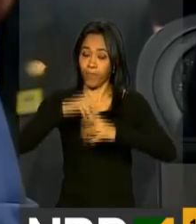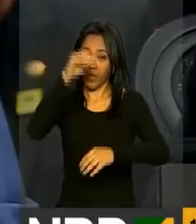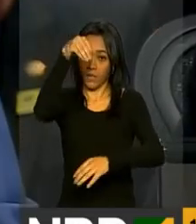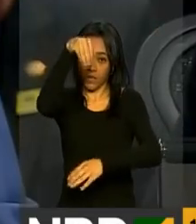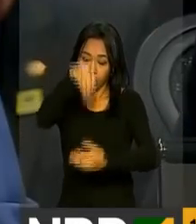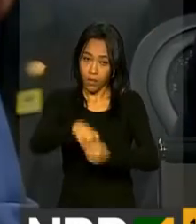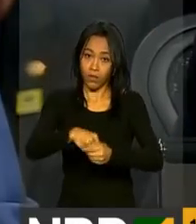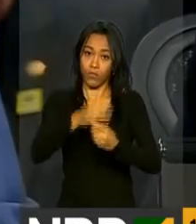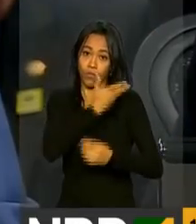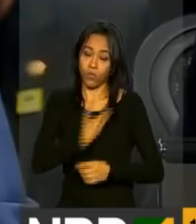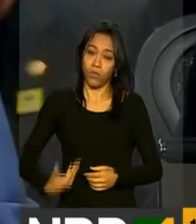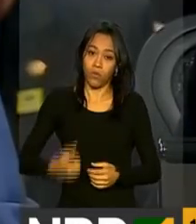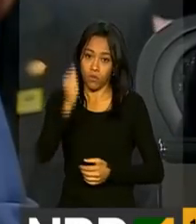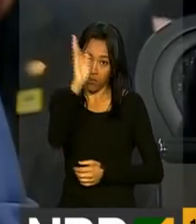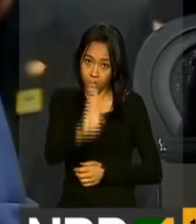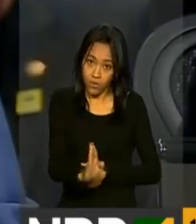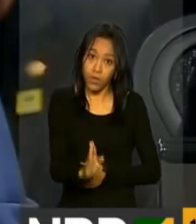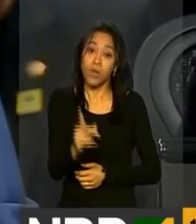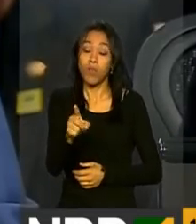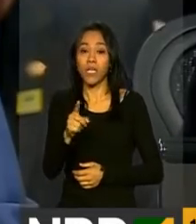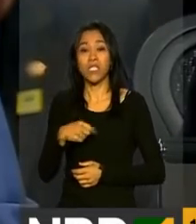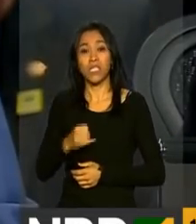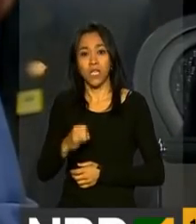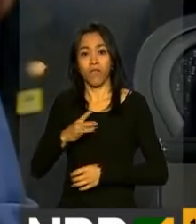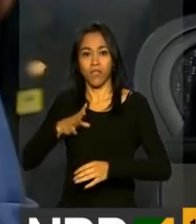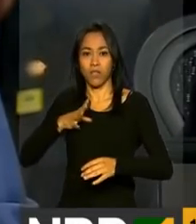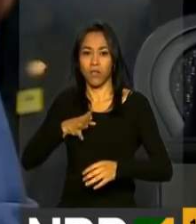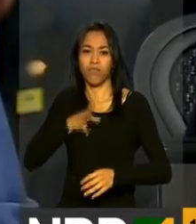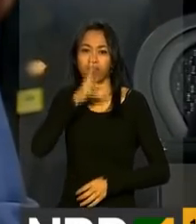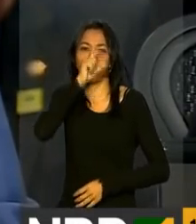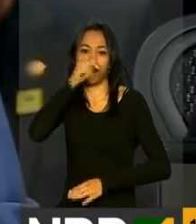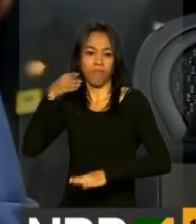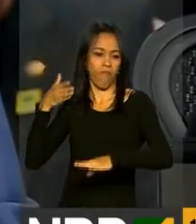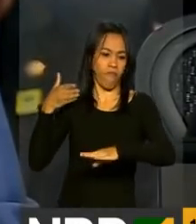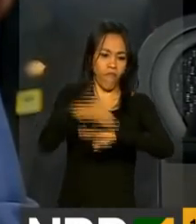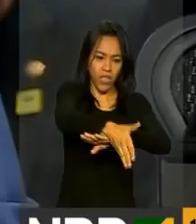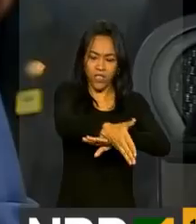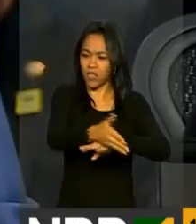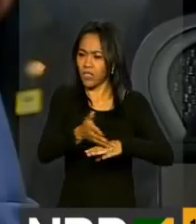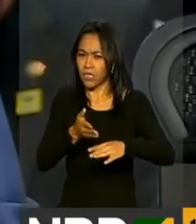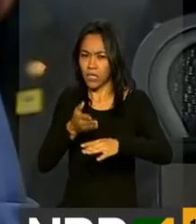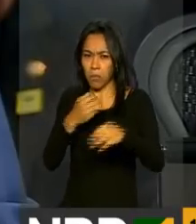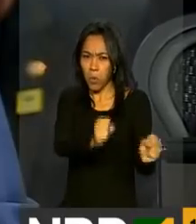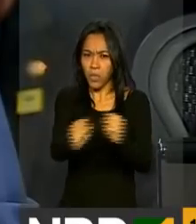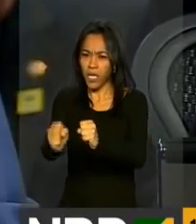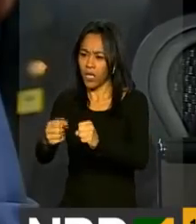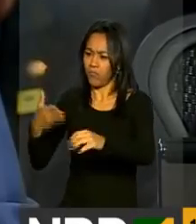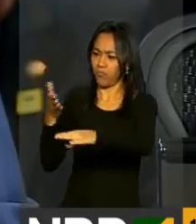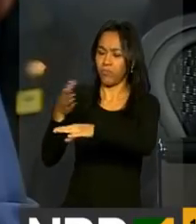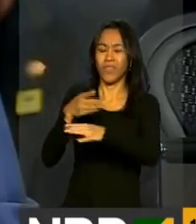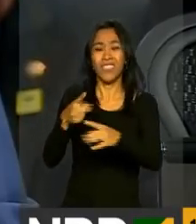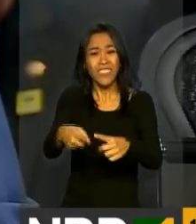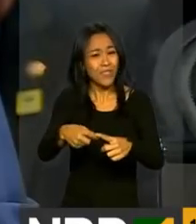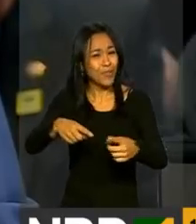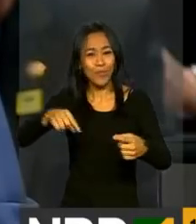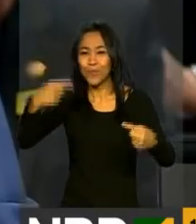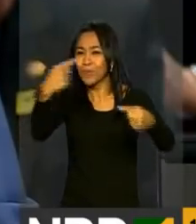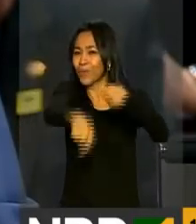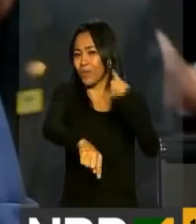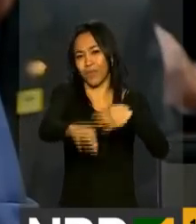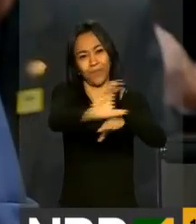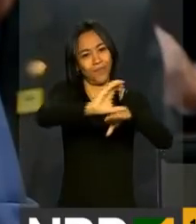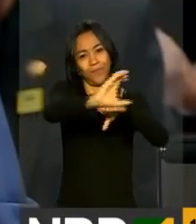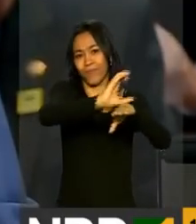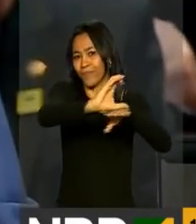convicção mais absoluta de que a invasão de competências ela viola o texto constitucional porque nós costumamos